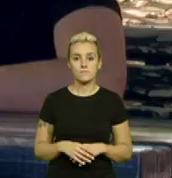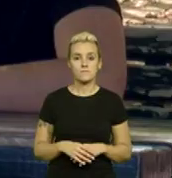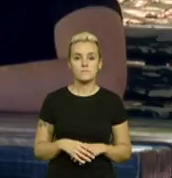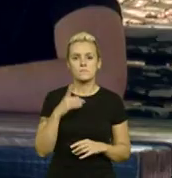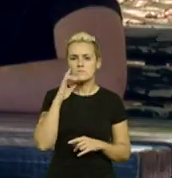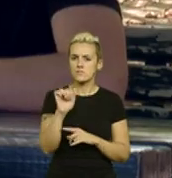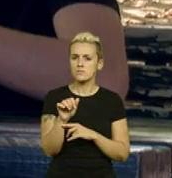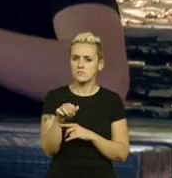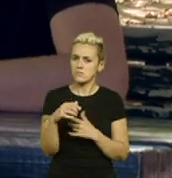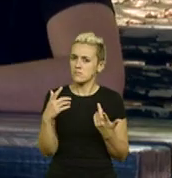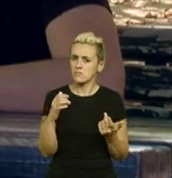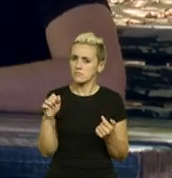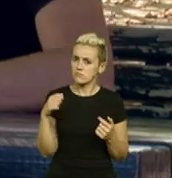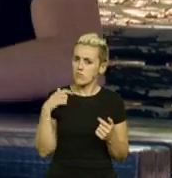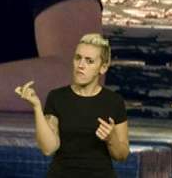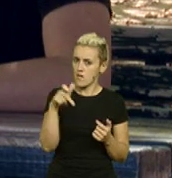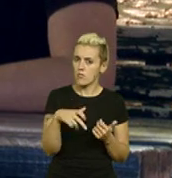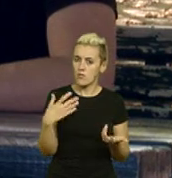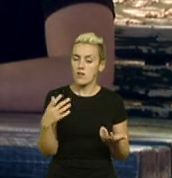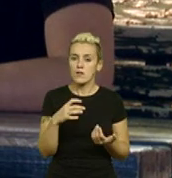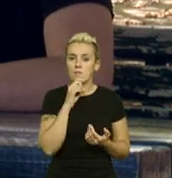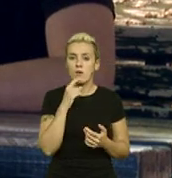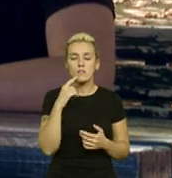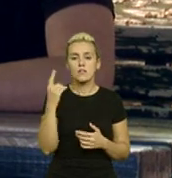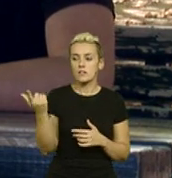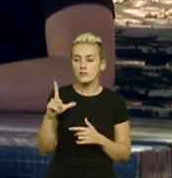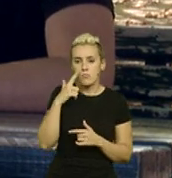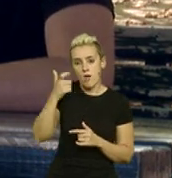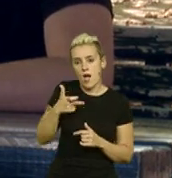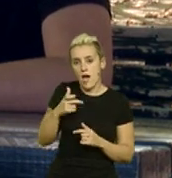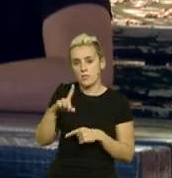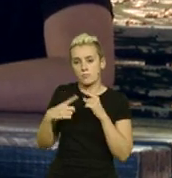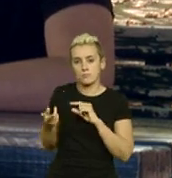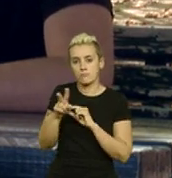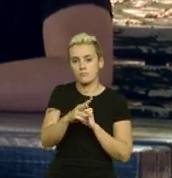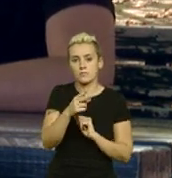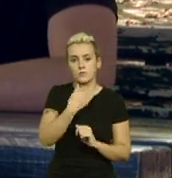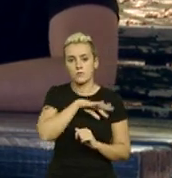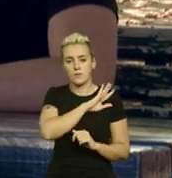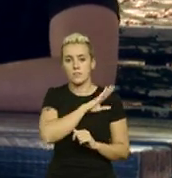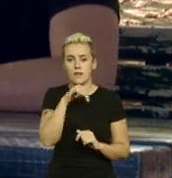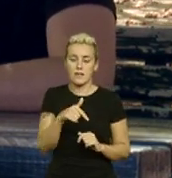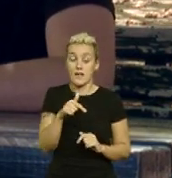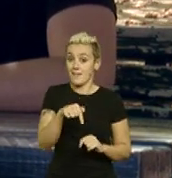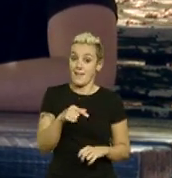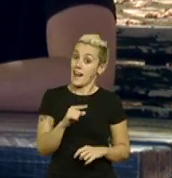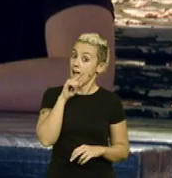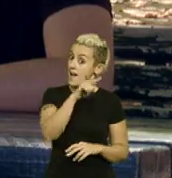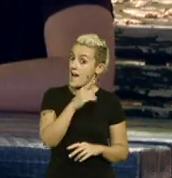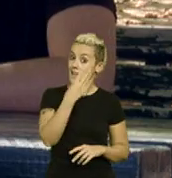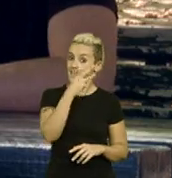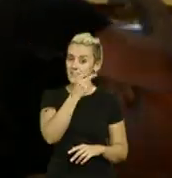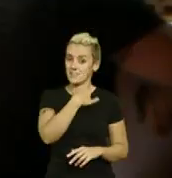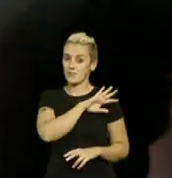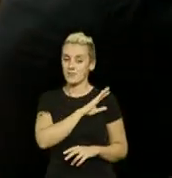mas não vai nem quando mas caiu após os tempos em lisboa voltar a coimbra tocar lá em cima há três